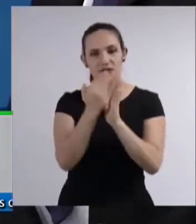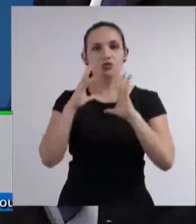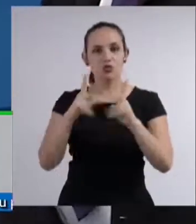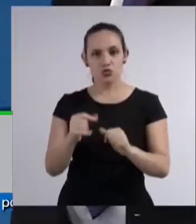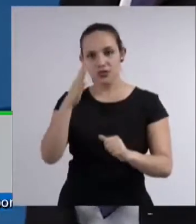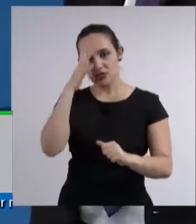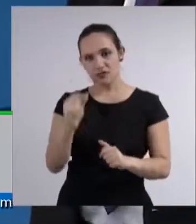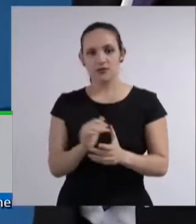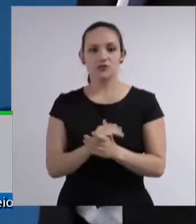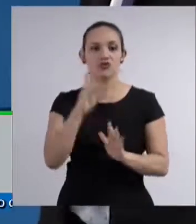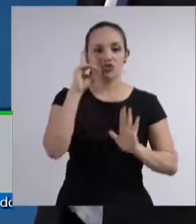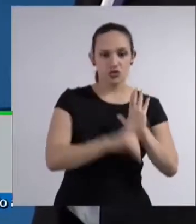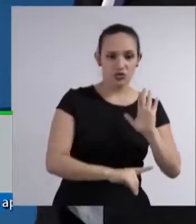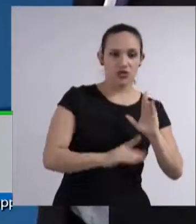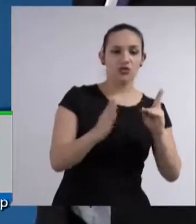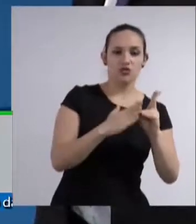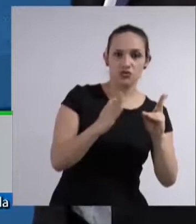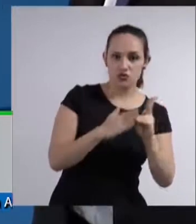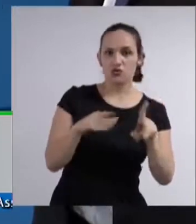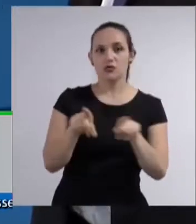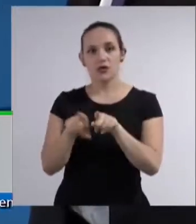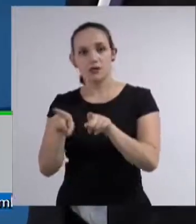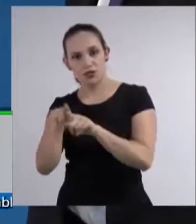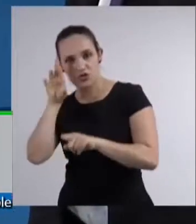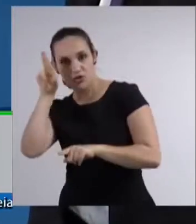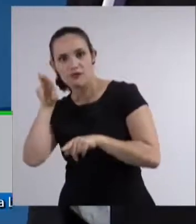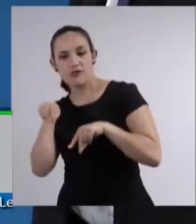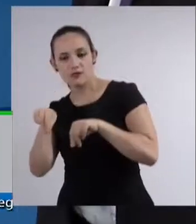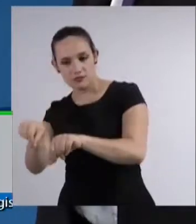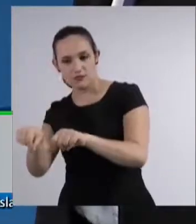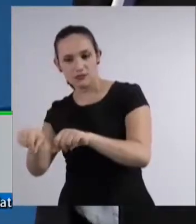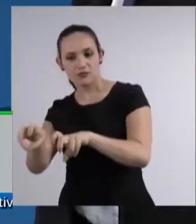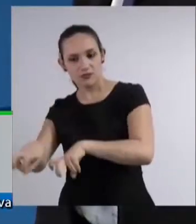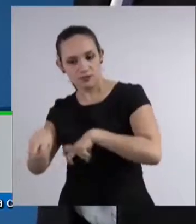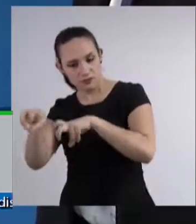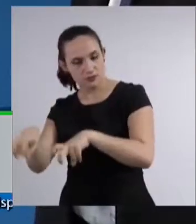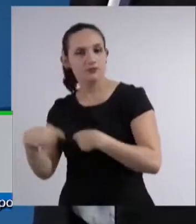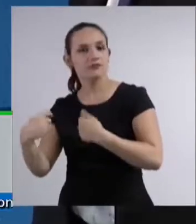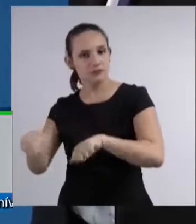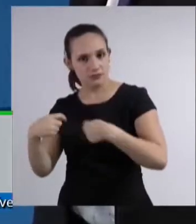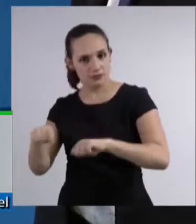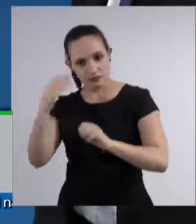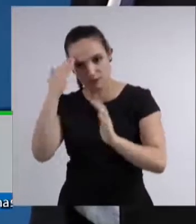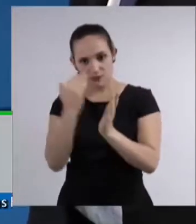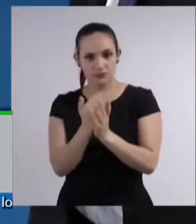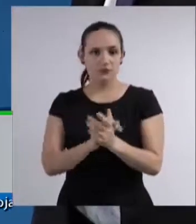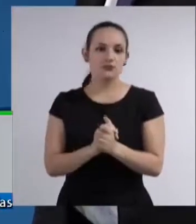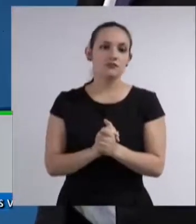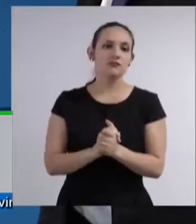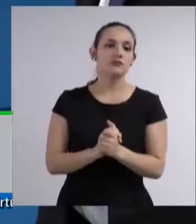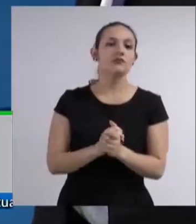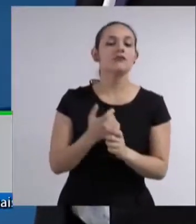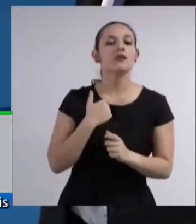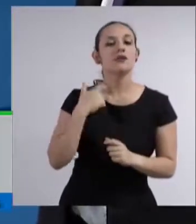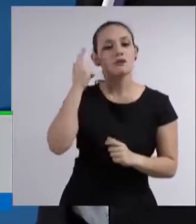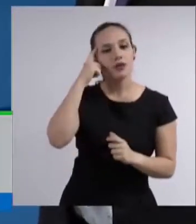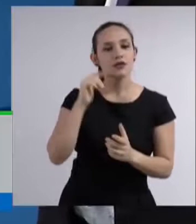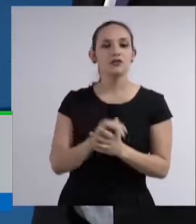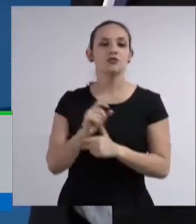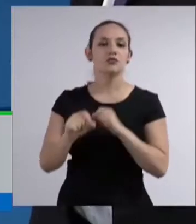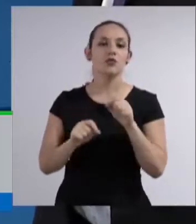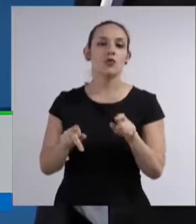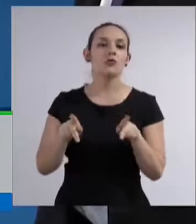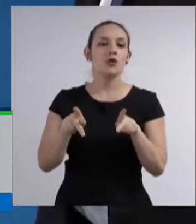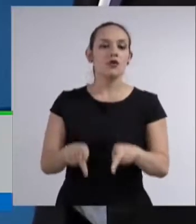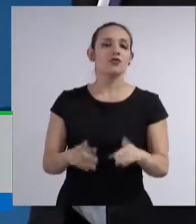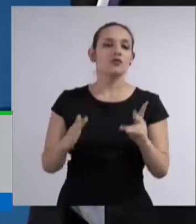tanto do indígena como do produtor, também tem que ser respeitado. E falo, hoje o indígena, infelizmente, briga por uma